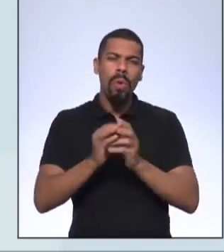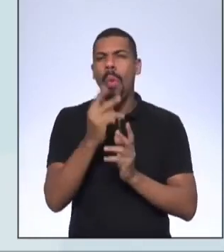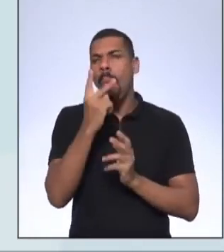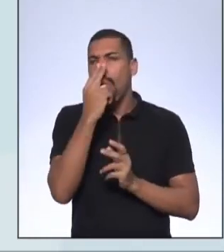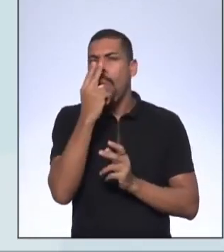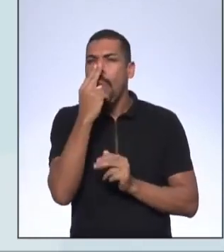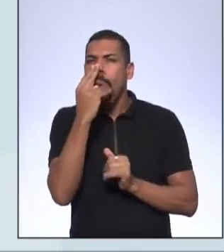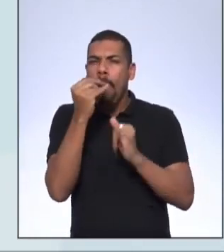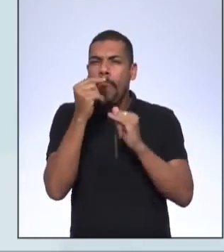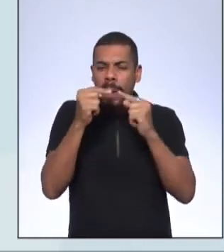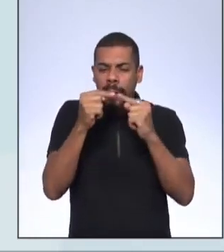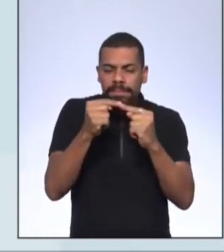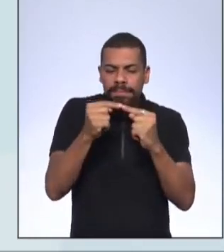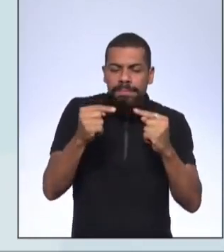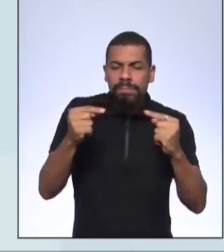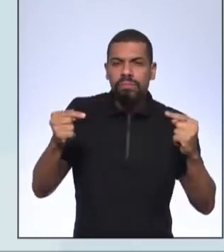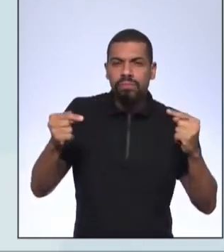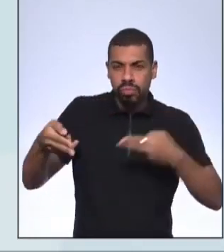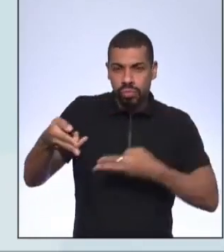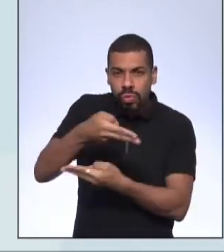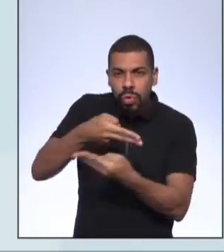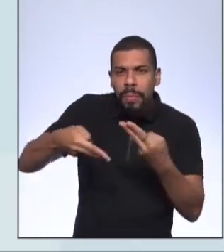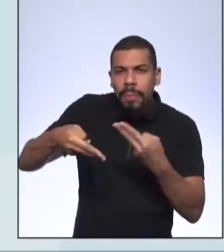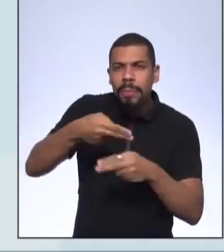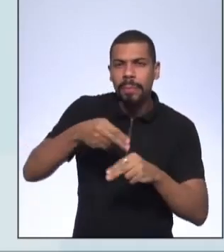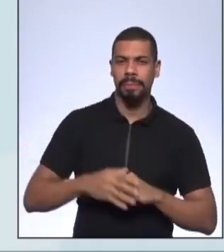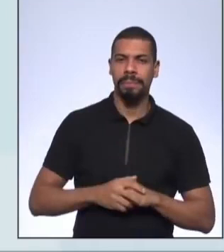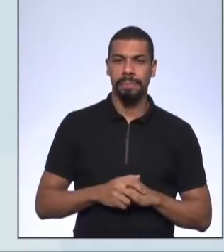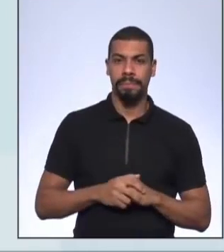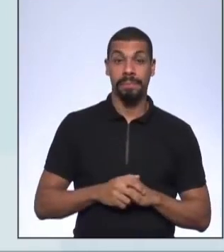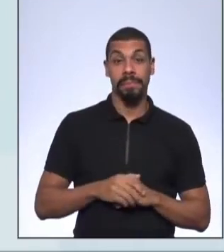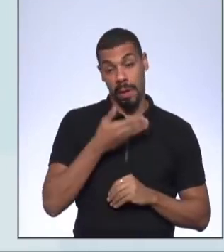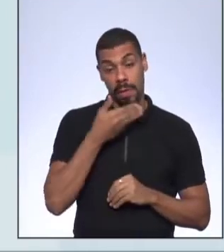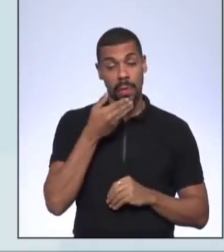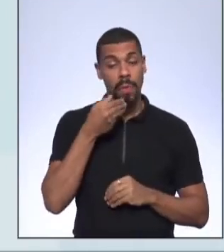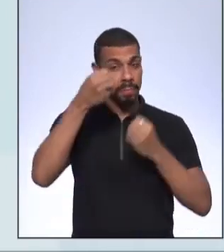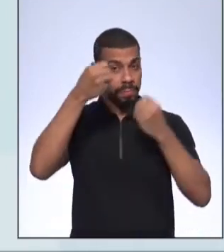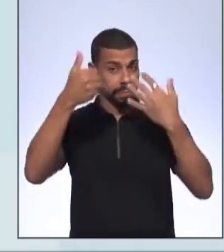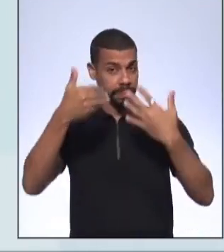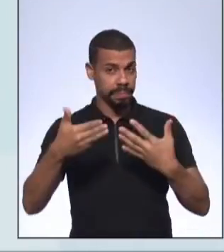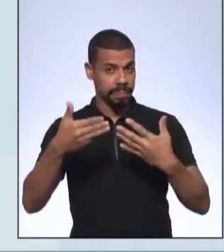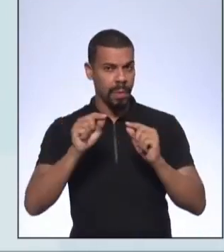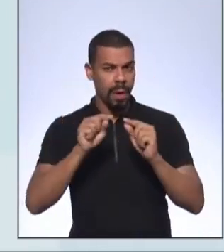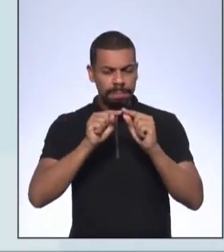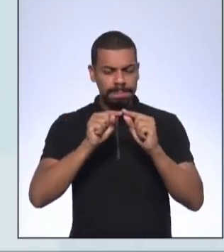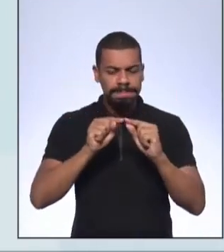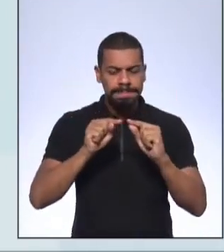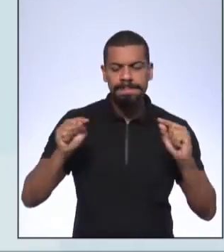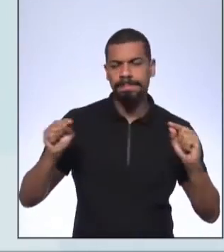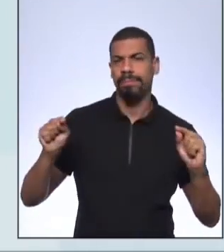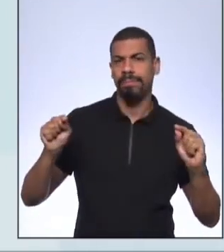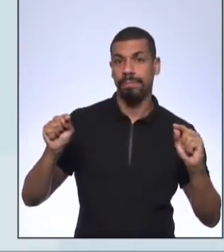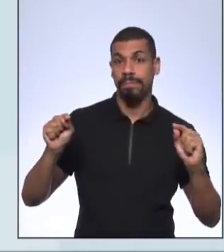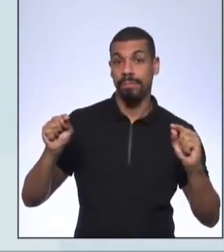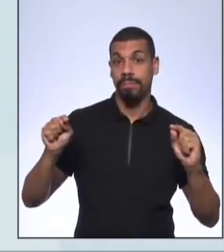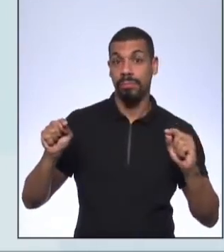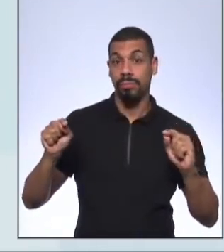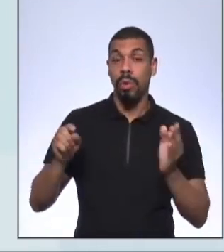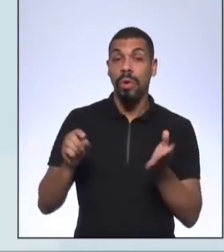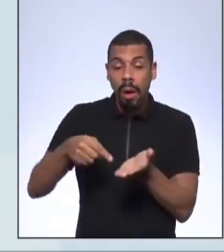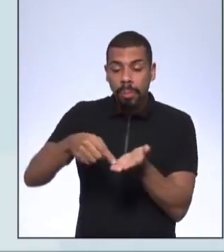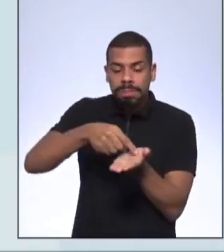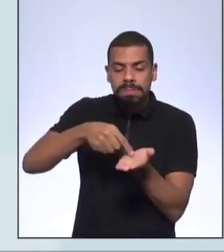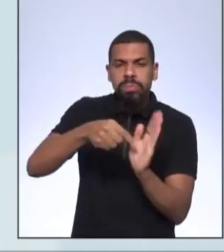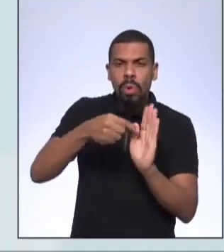linha que vai se ligar aos cromossomos, tá? Fica mais fácil a gente explicar assim. Então, uma espécie de linha que se liga ao centrômero, que é a parte do centro dos